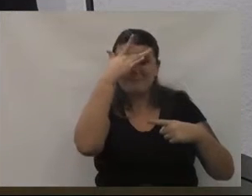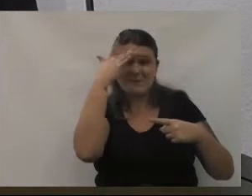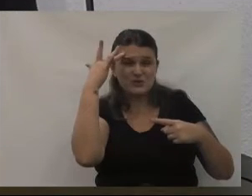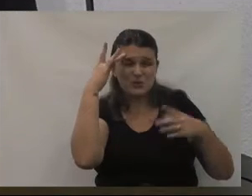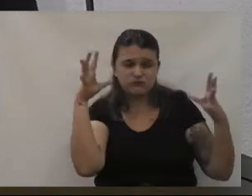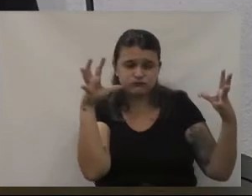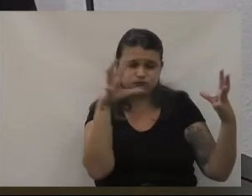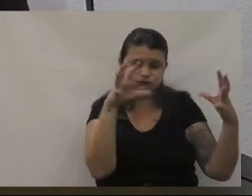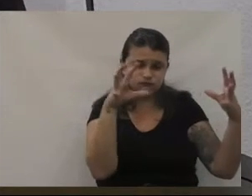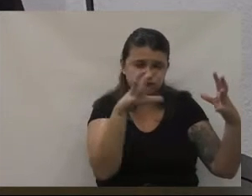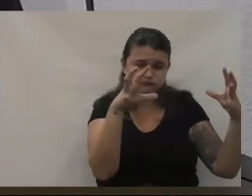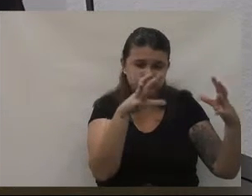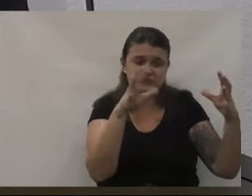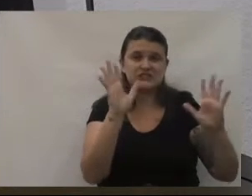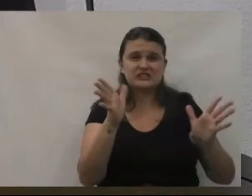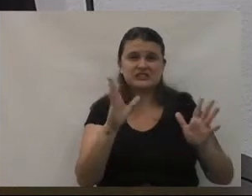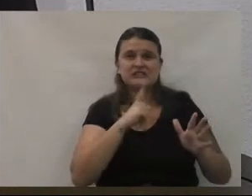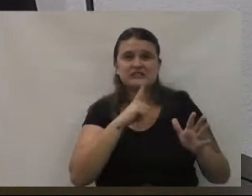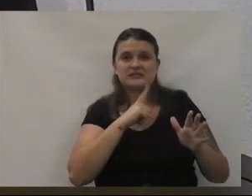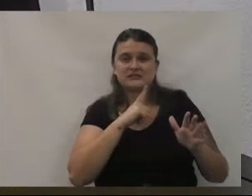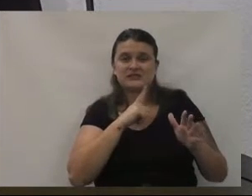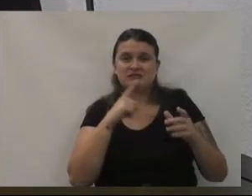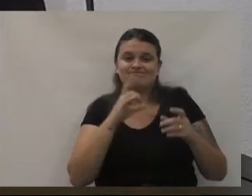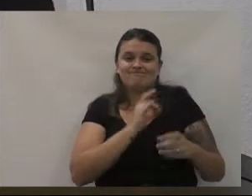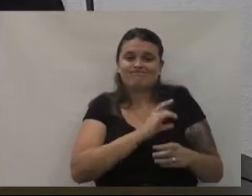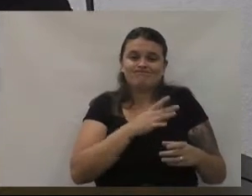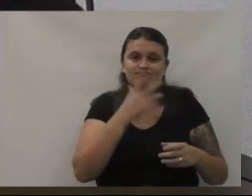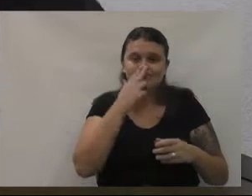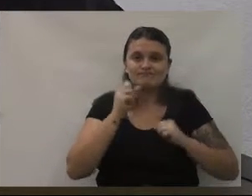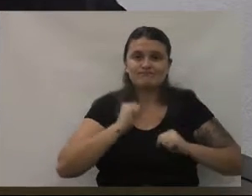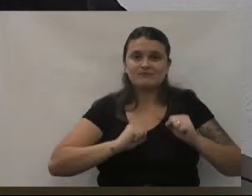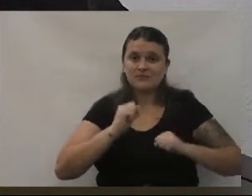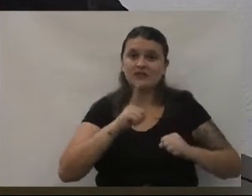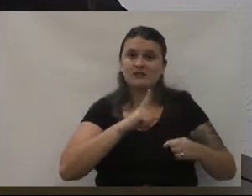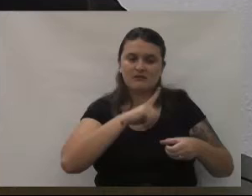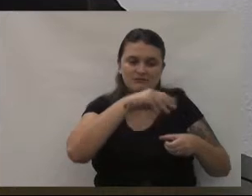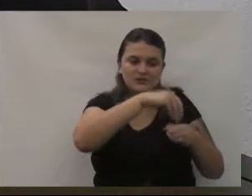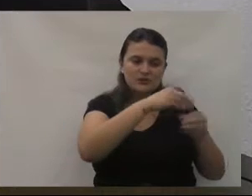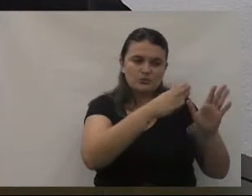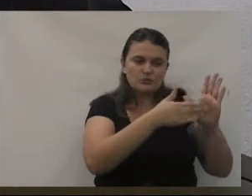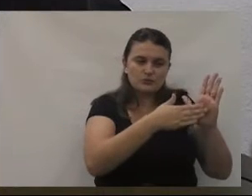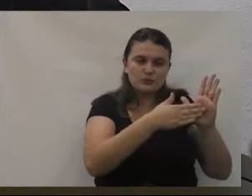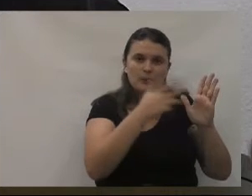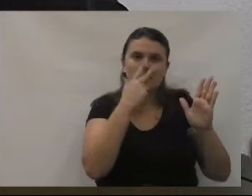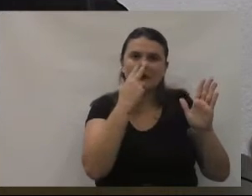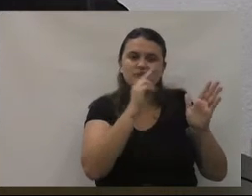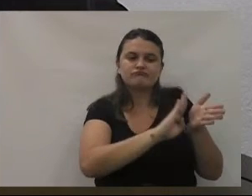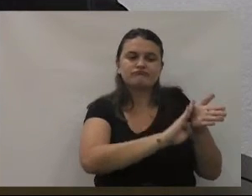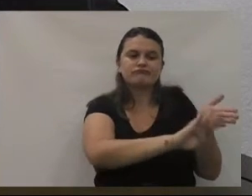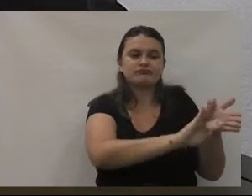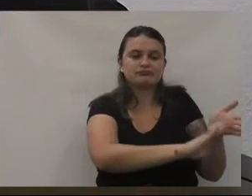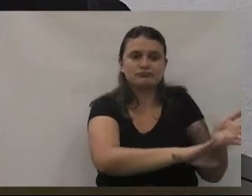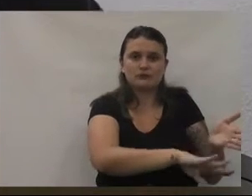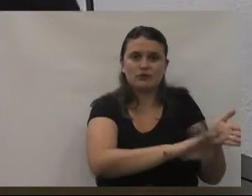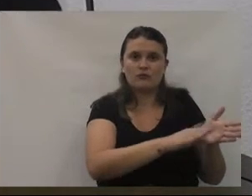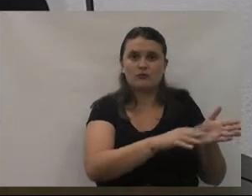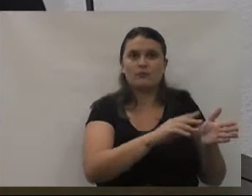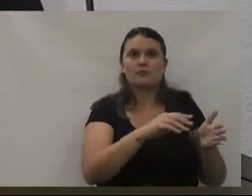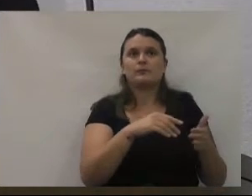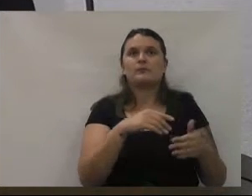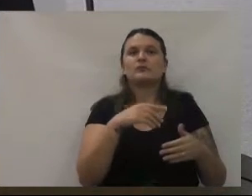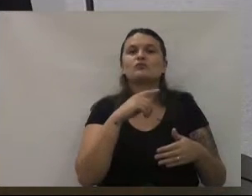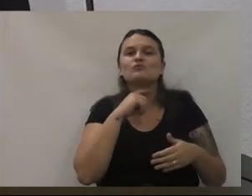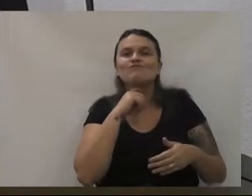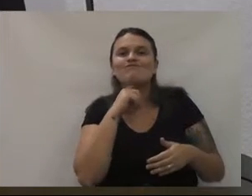sendo grande, ele já entrou na proposta já para ser excluído na sequência. Então,